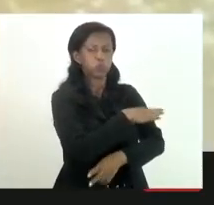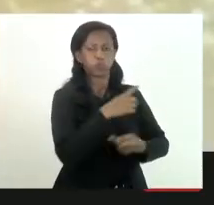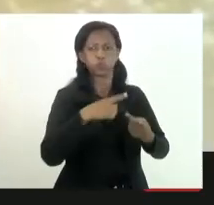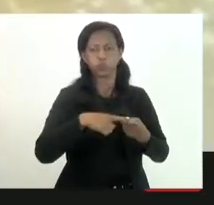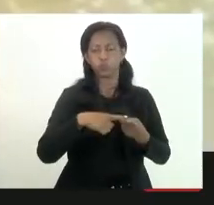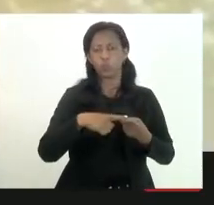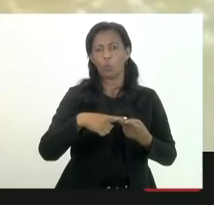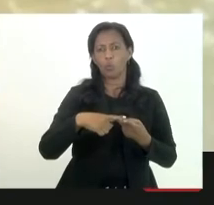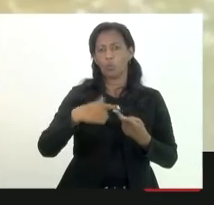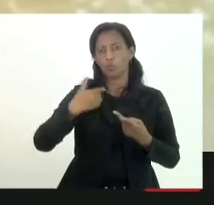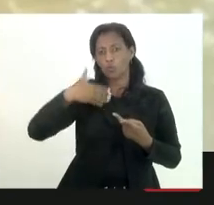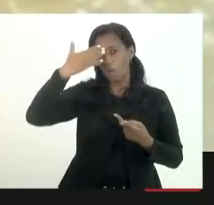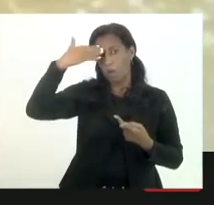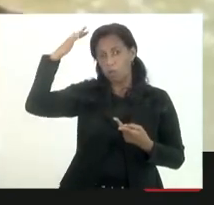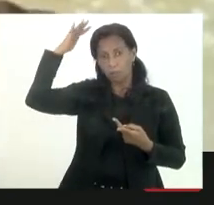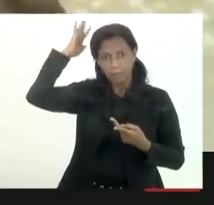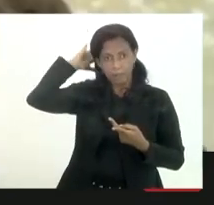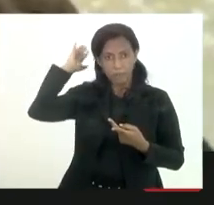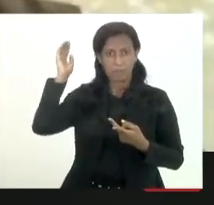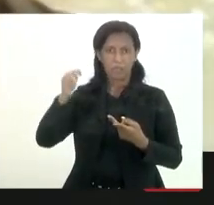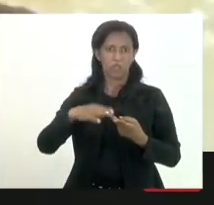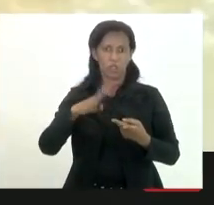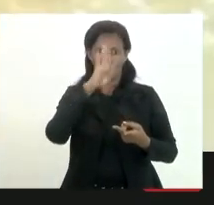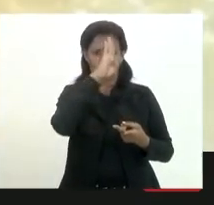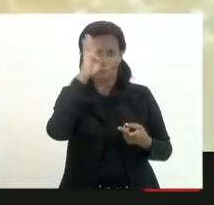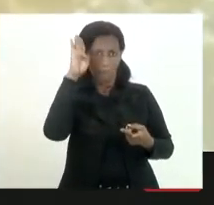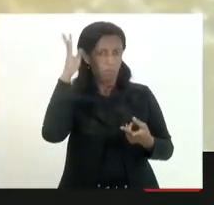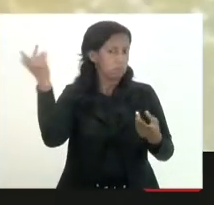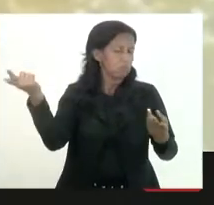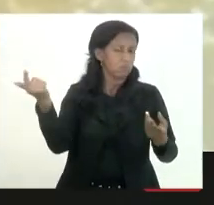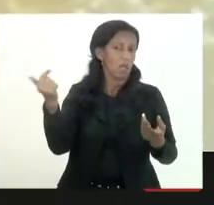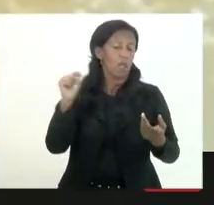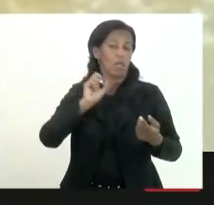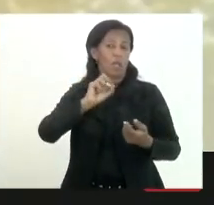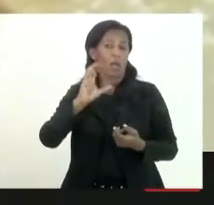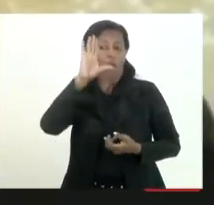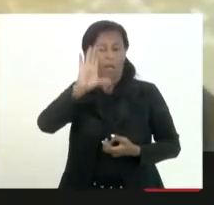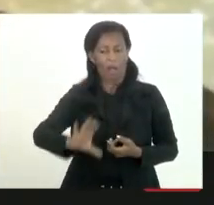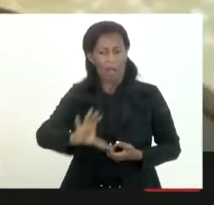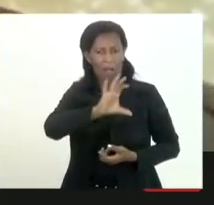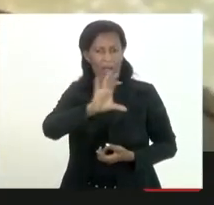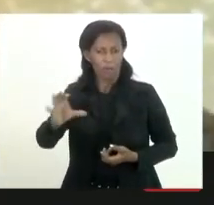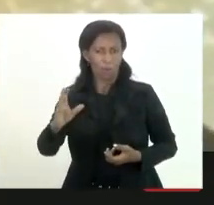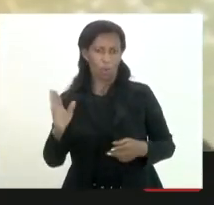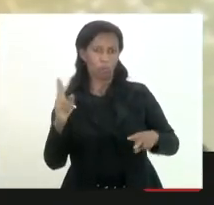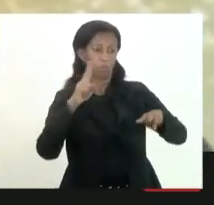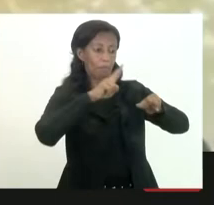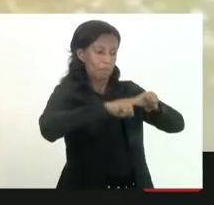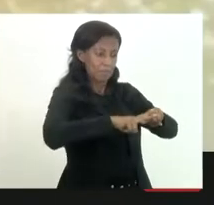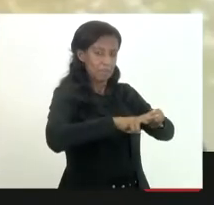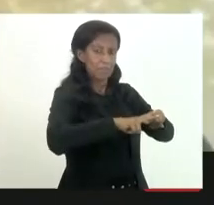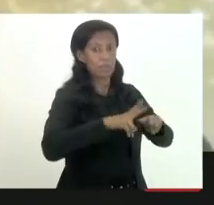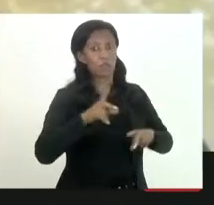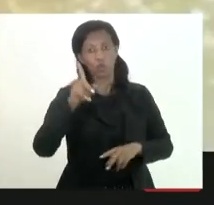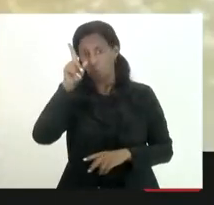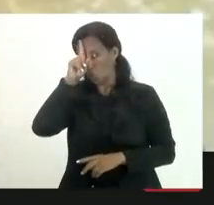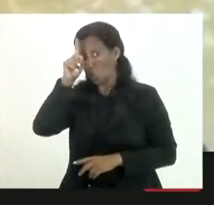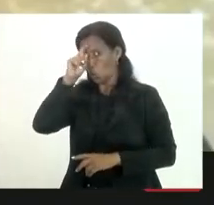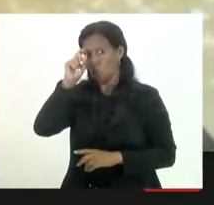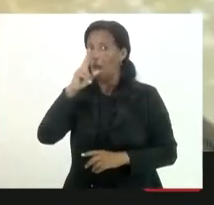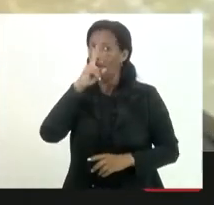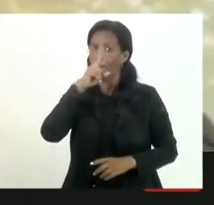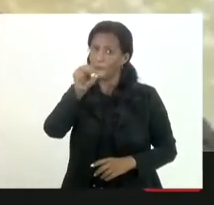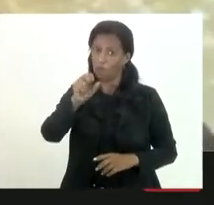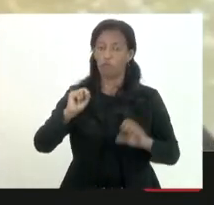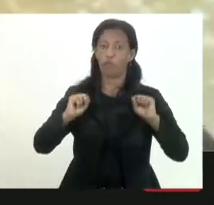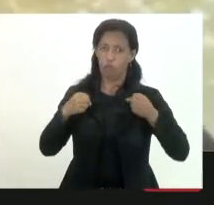candomblecistas, alguma coisa dos católicos, dentro dos presídios e hospitais, que são muito mais fortes, eu tenho